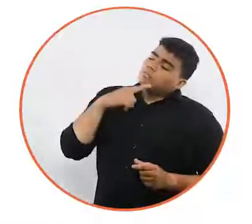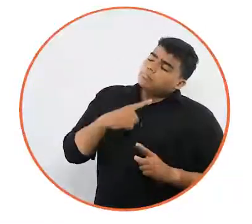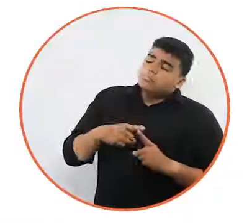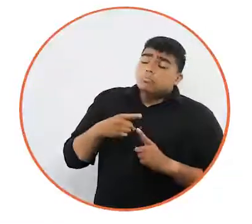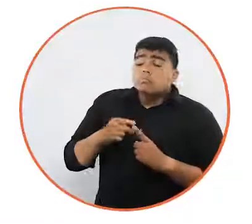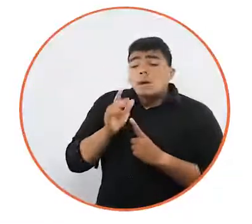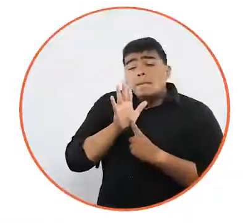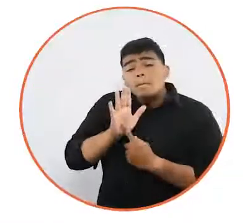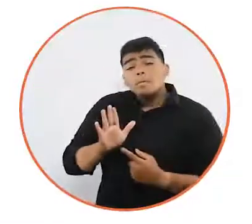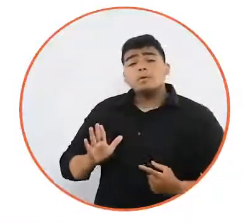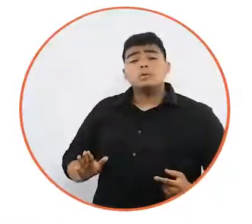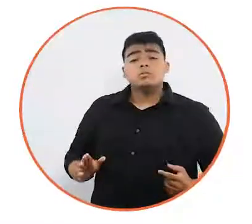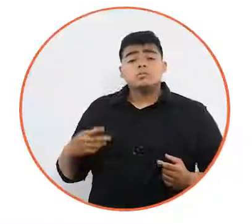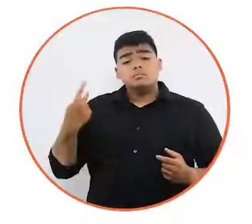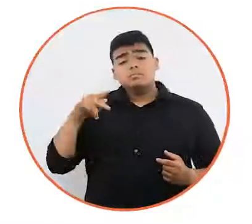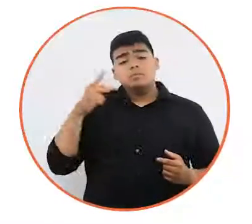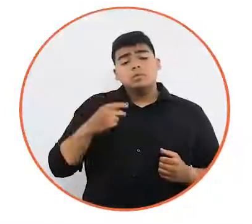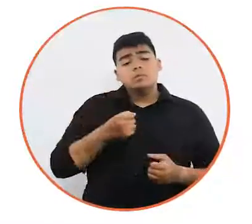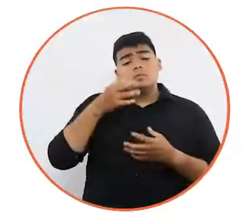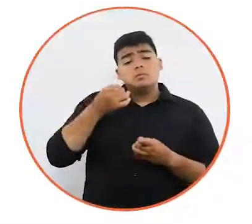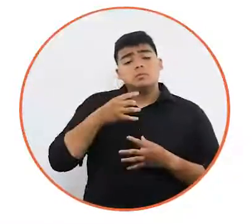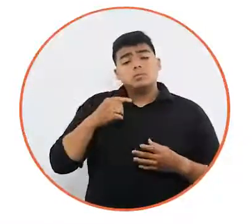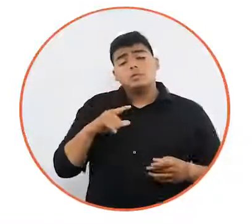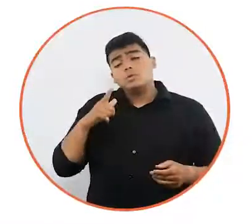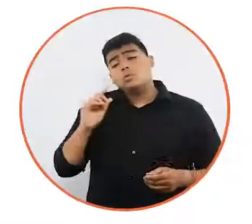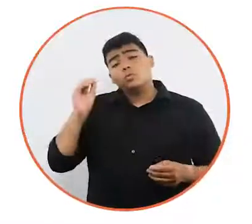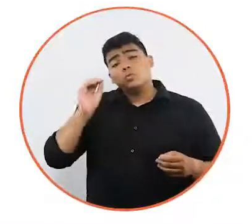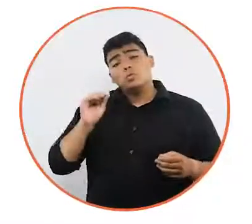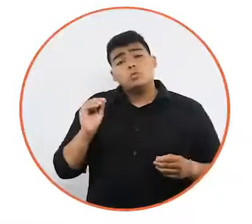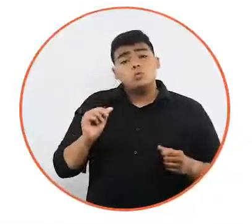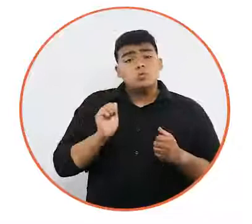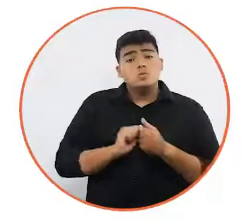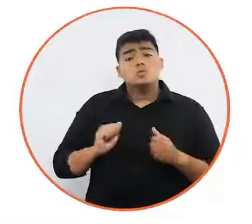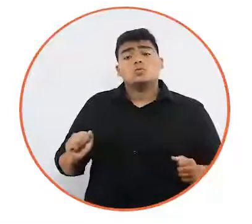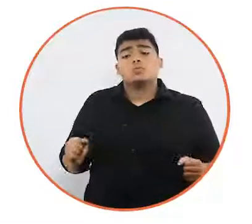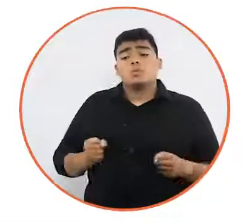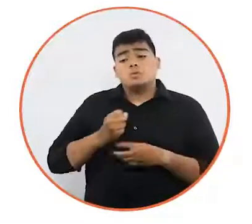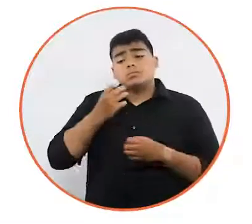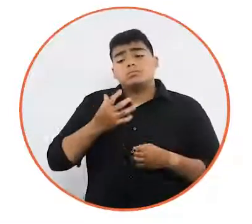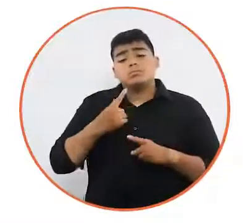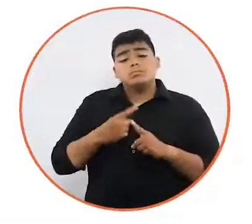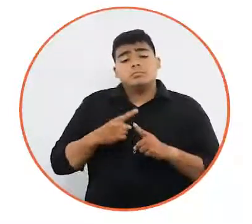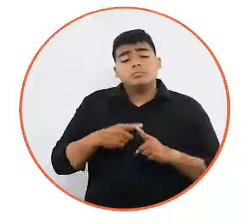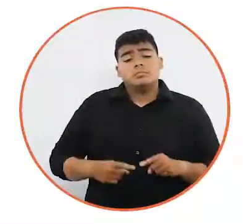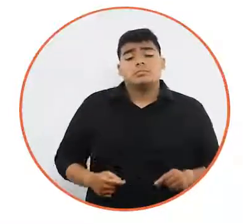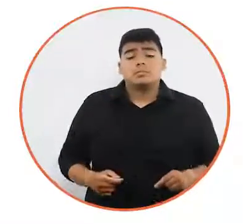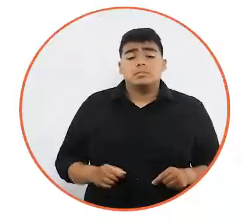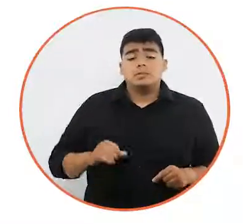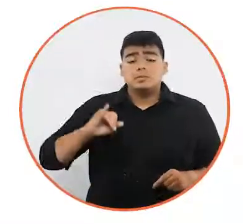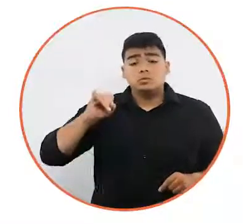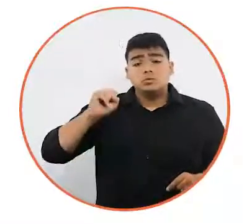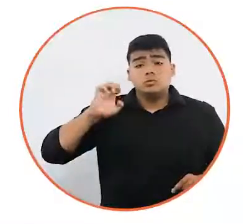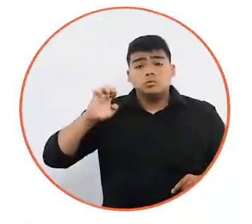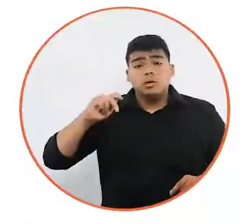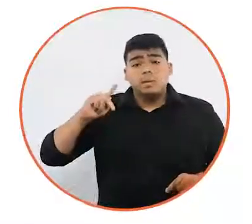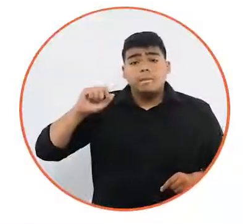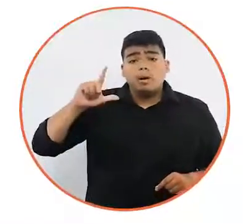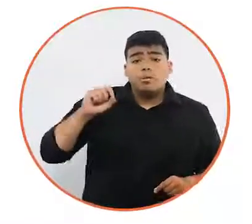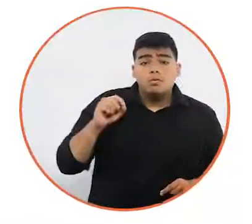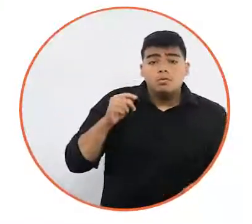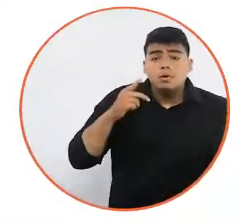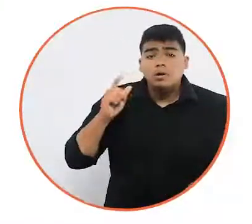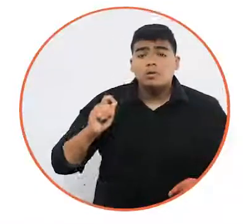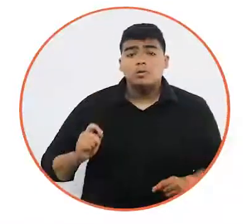eu coloquei esse poema, né? Eu coloquei esse desenho da ampulheta junto do poema. Vamos lá. José Paulo Paes vai dizer o seguinte: